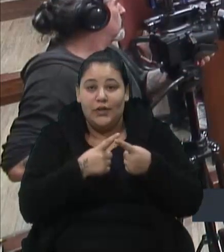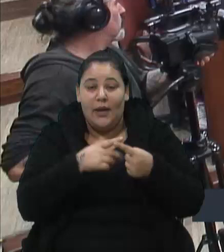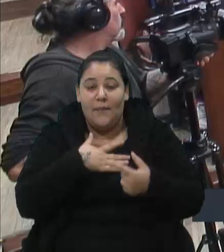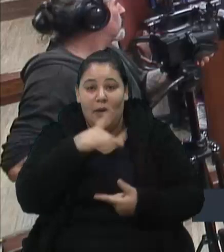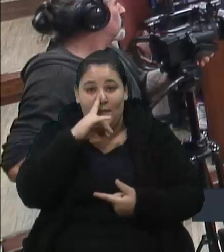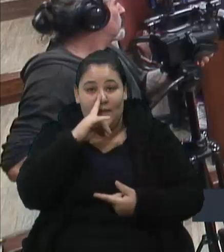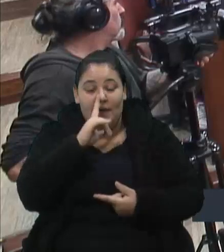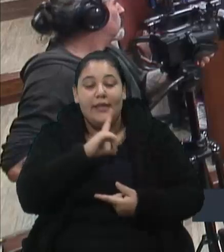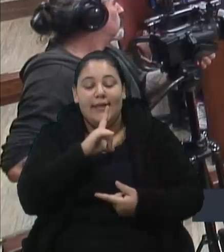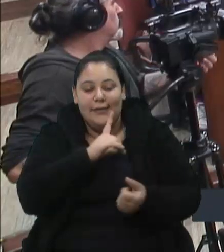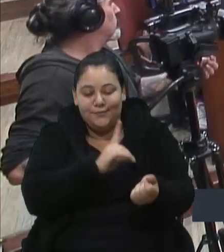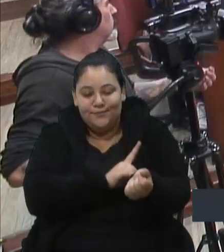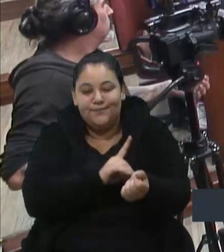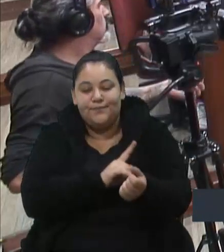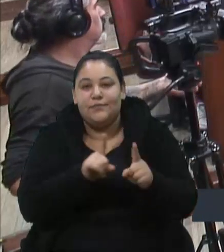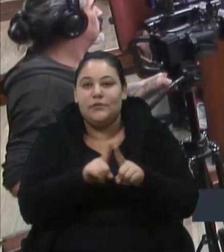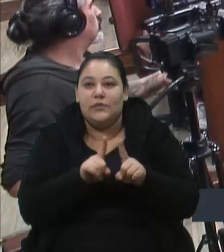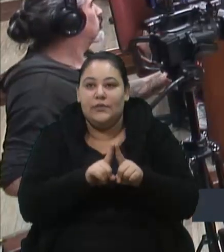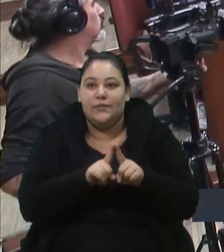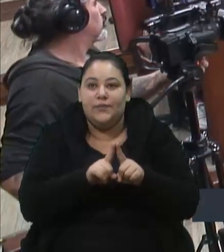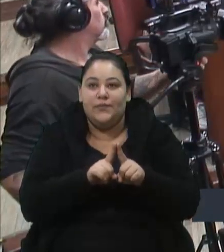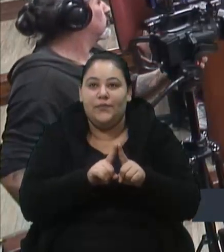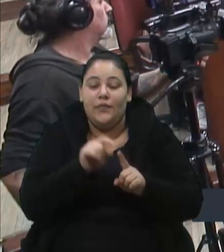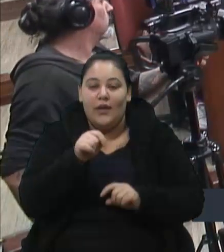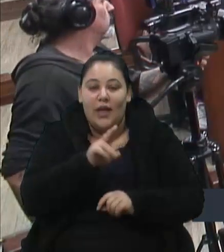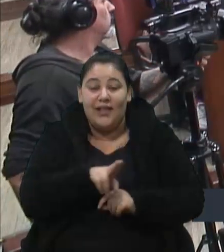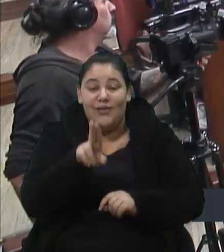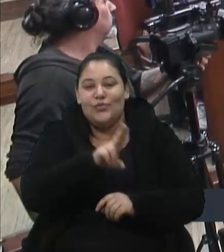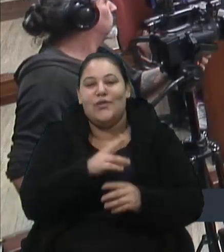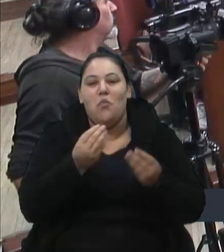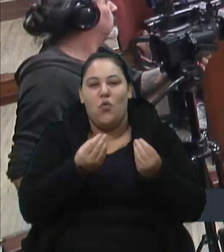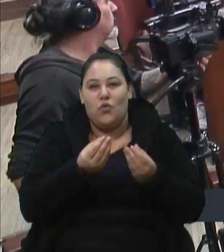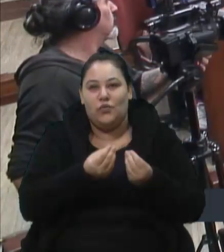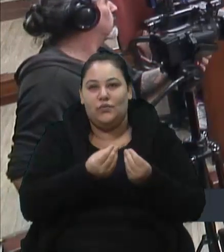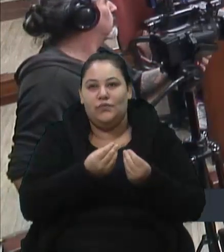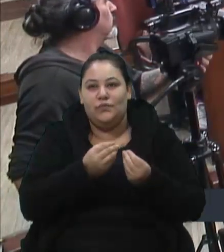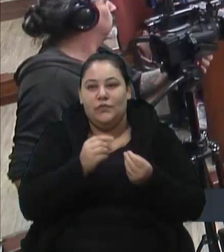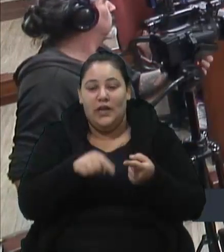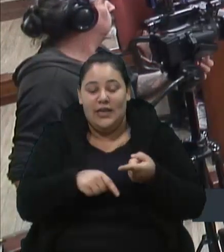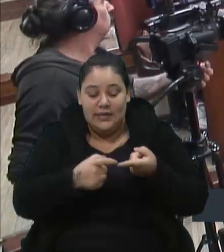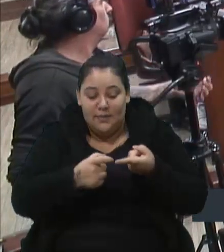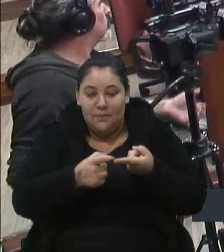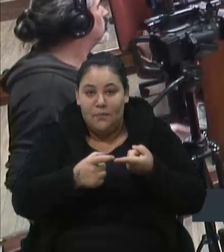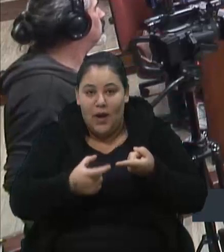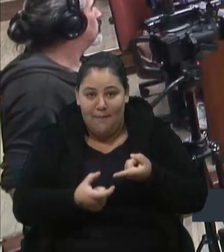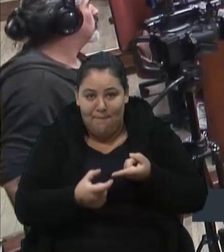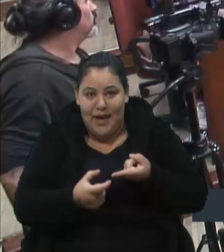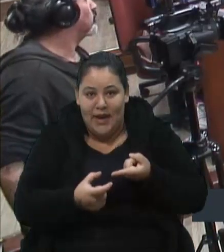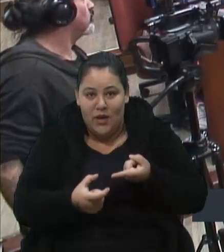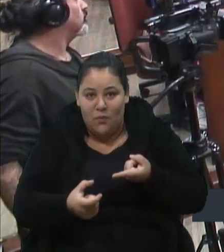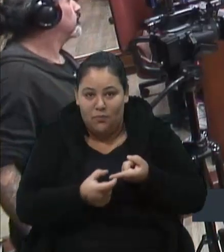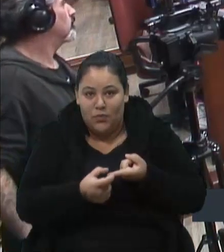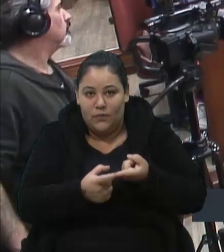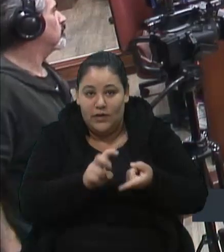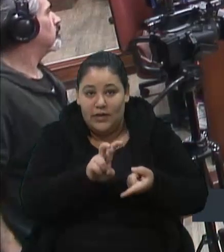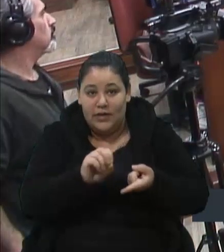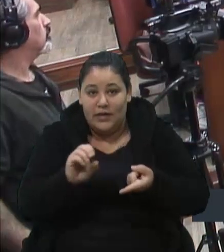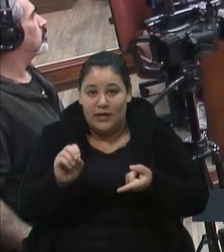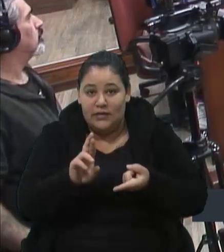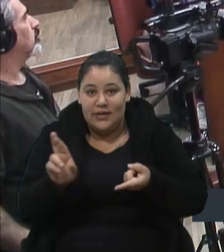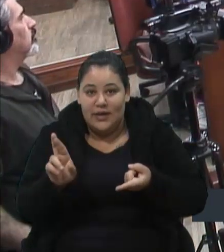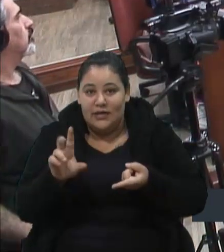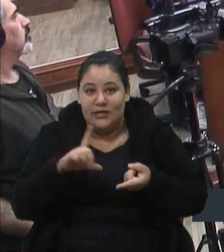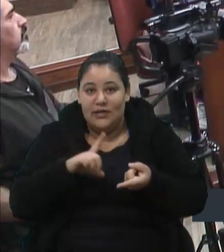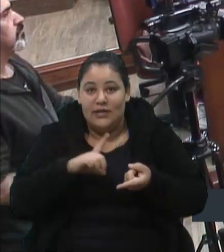tem, também é diabética. E ela usa o Libre, tá? Esse aparelho custa R$500 e ele tem validade de 60